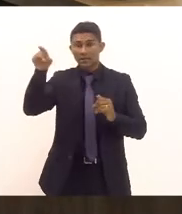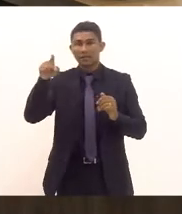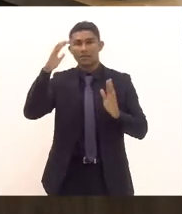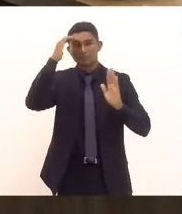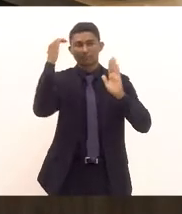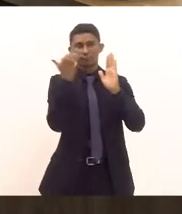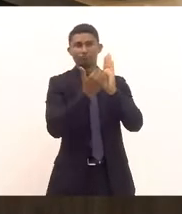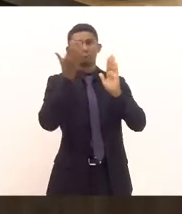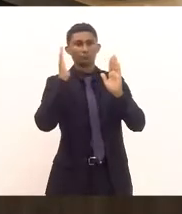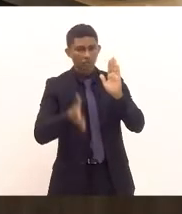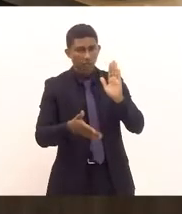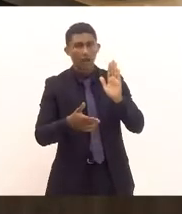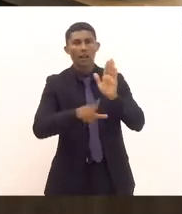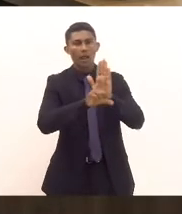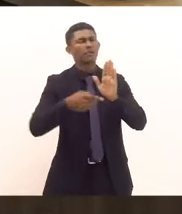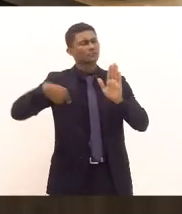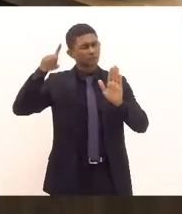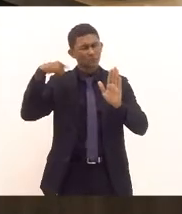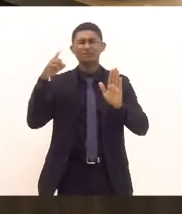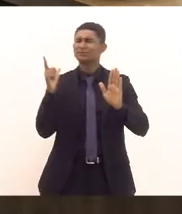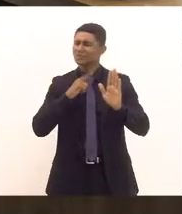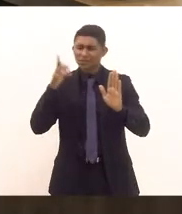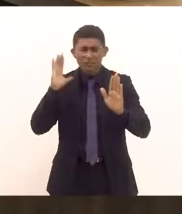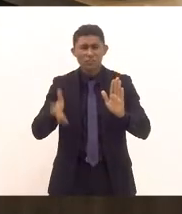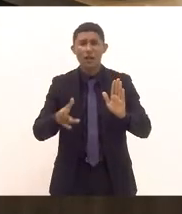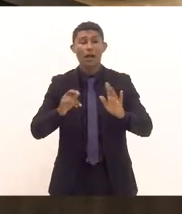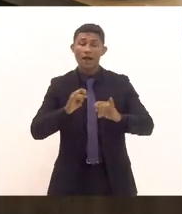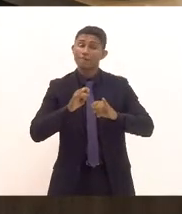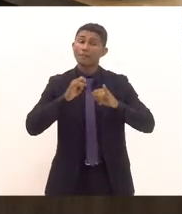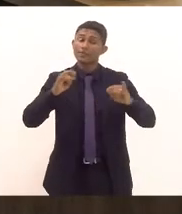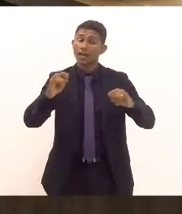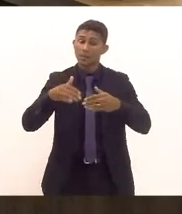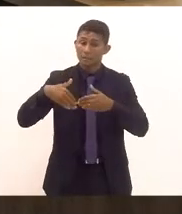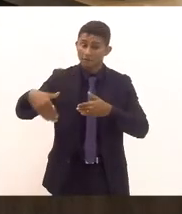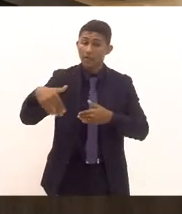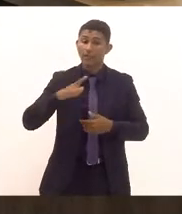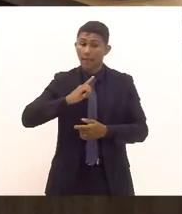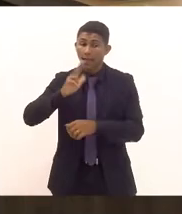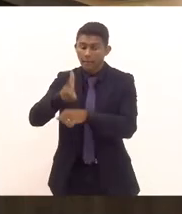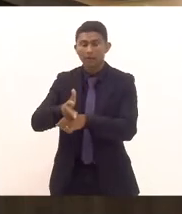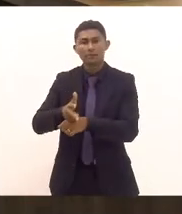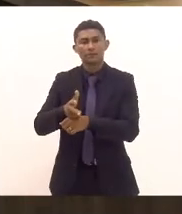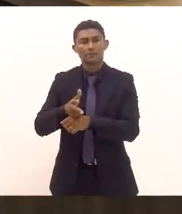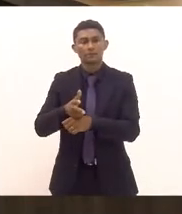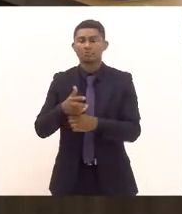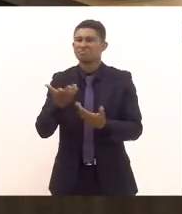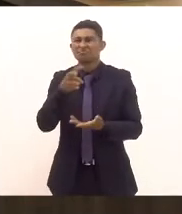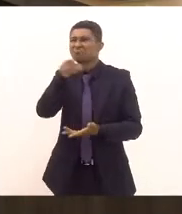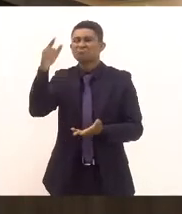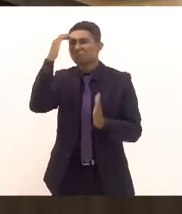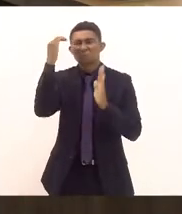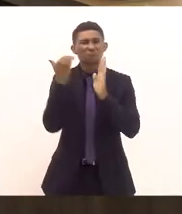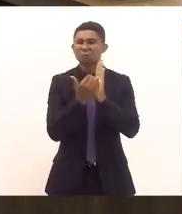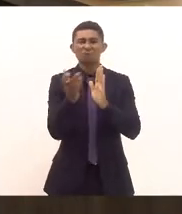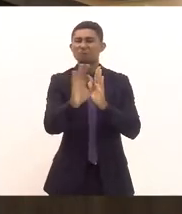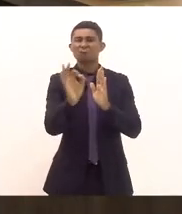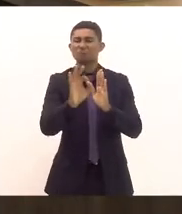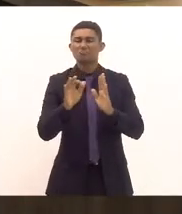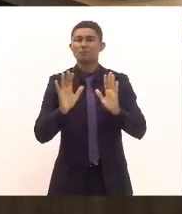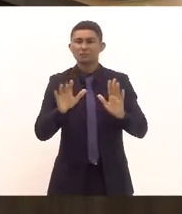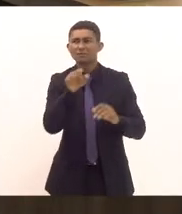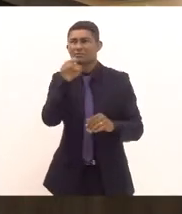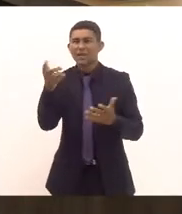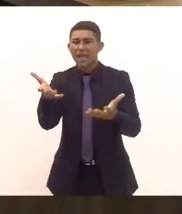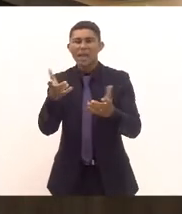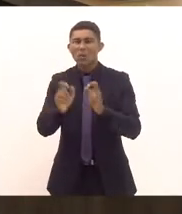colocasse que já tá na lei para avisar com tantos quilômetros que tem um radar aí tudo era diferente até ajudava mais a controlada não